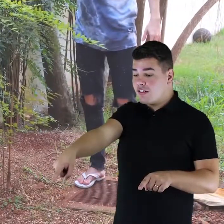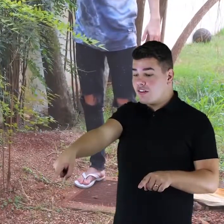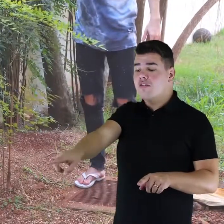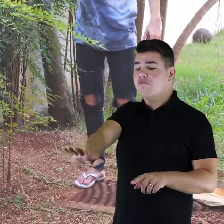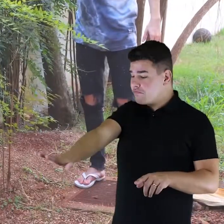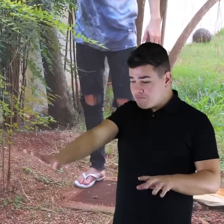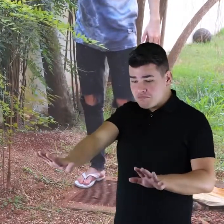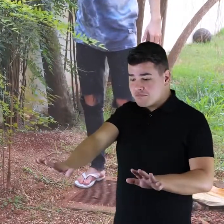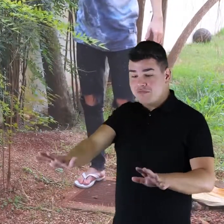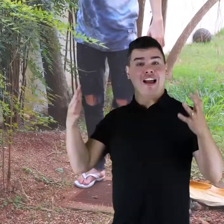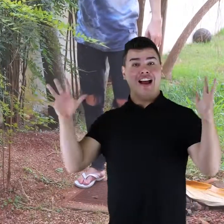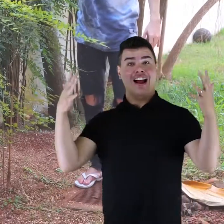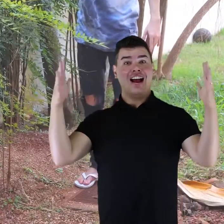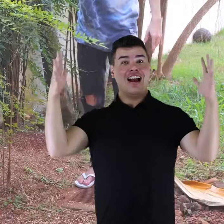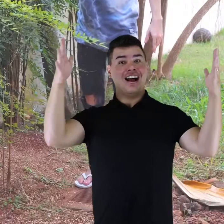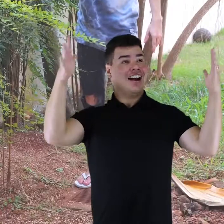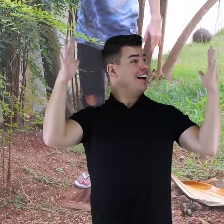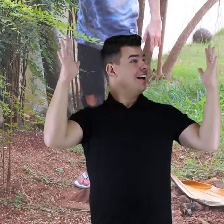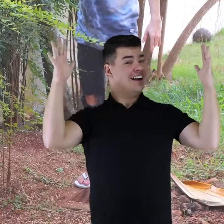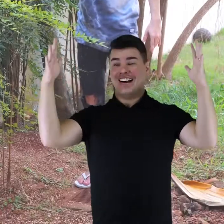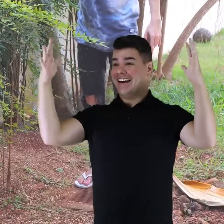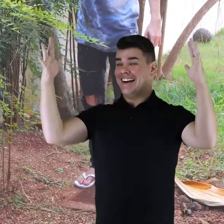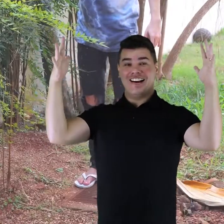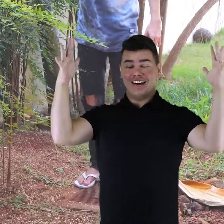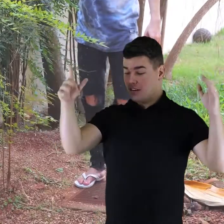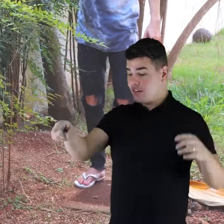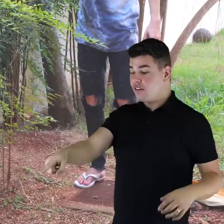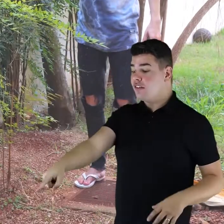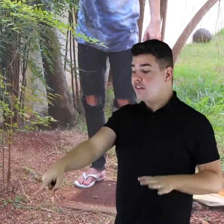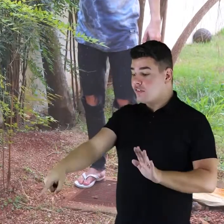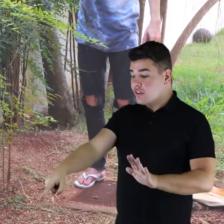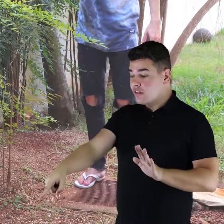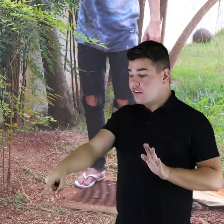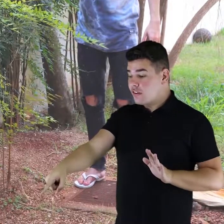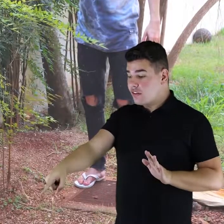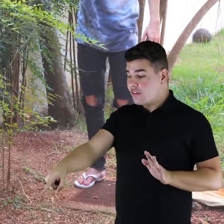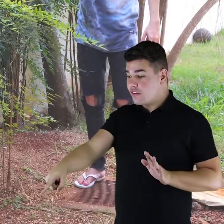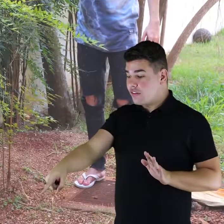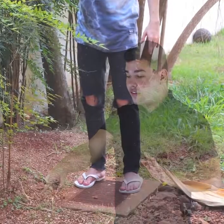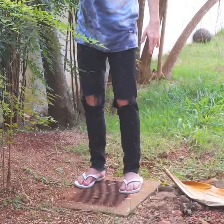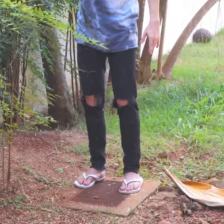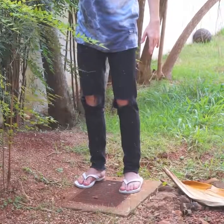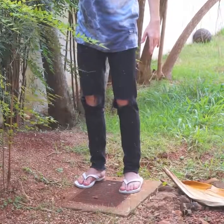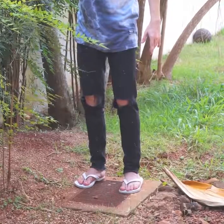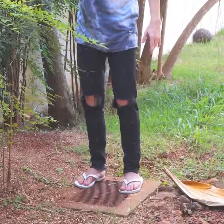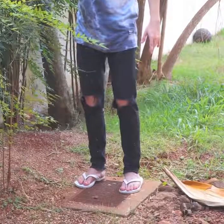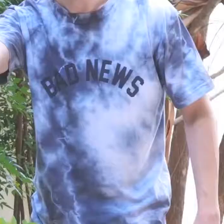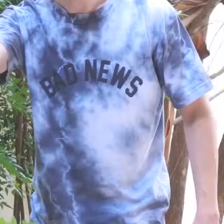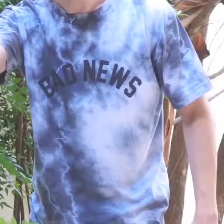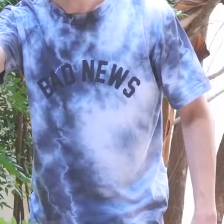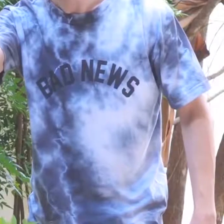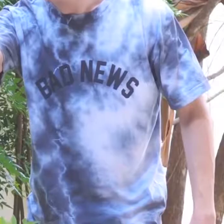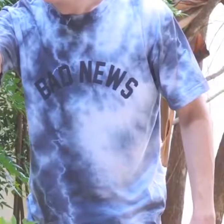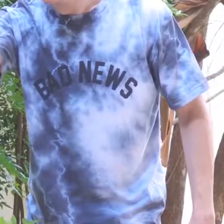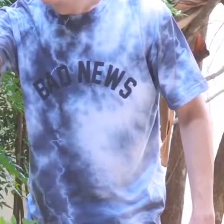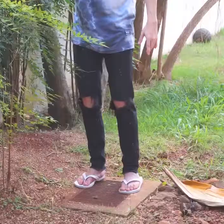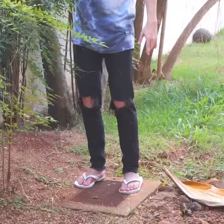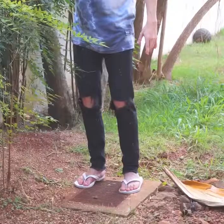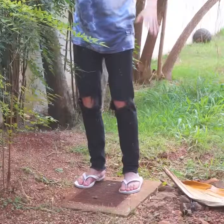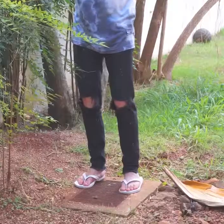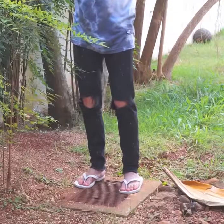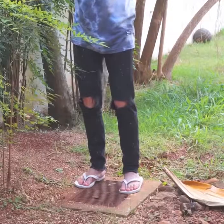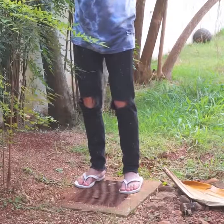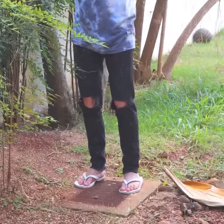Fica. Aruan para e aponta para o cão, que olha para o lado. Só fica, mano. Tusk se mantém parado. Sorrindo, Aruan olha para